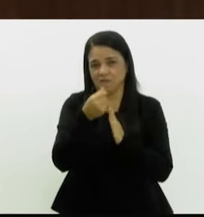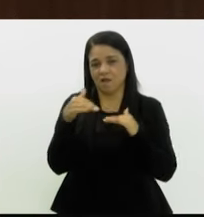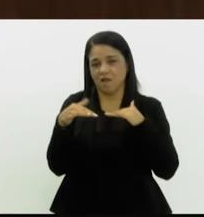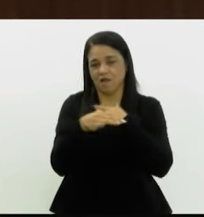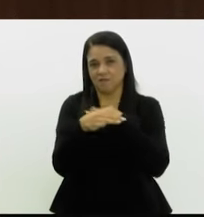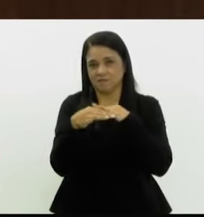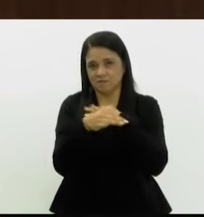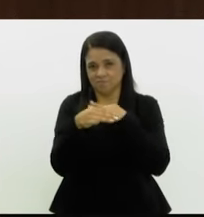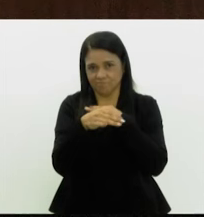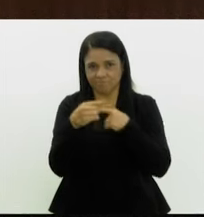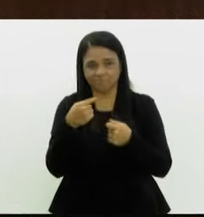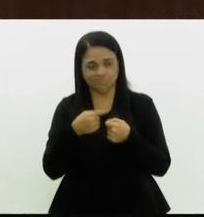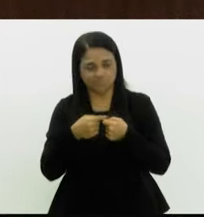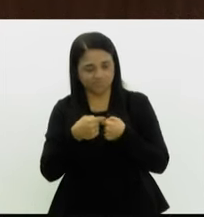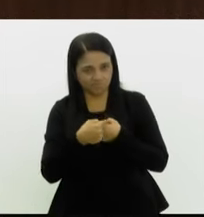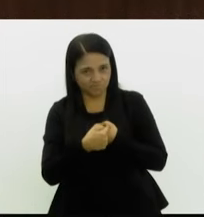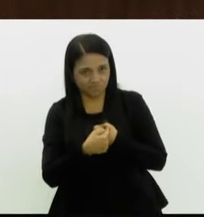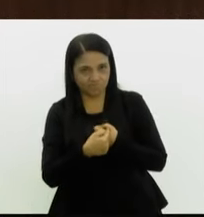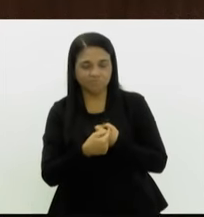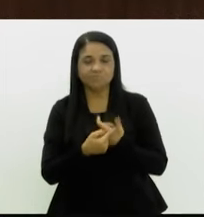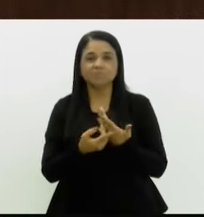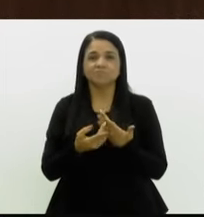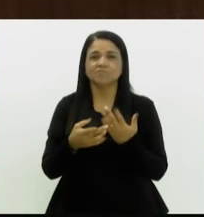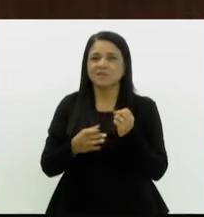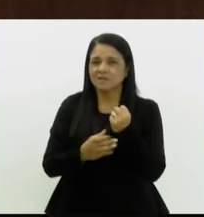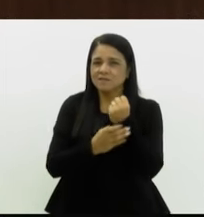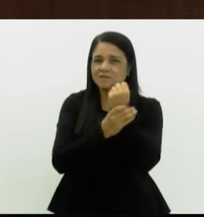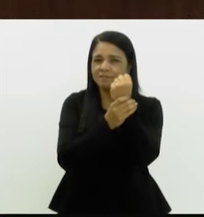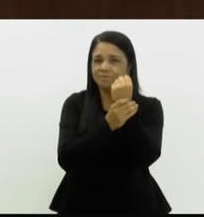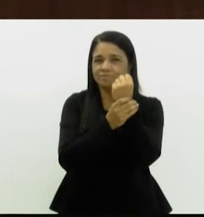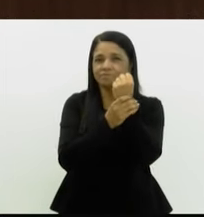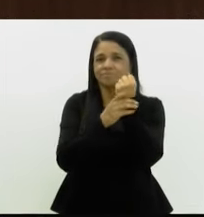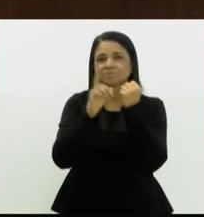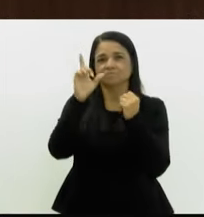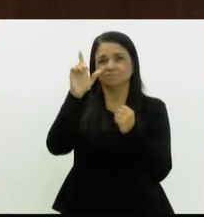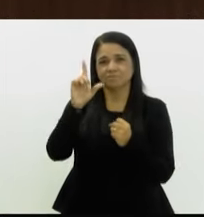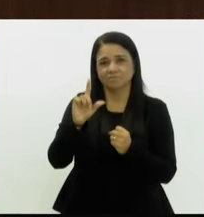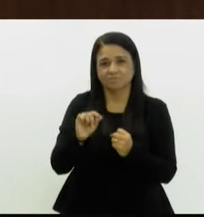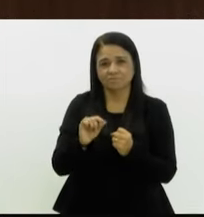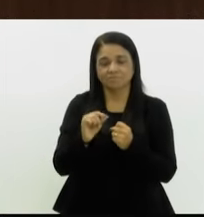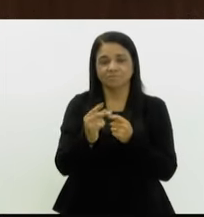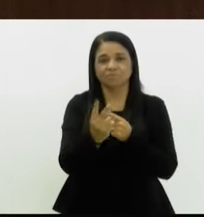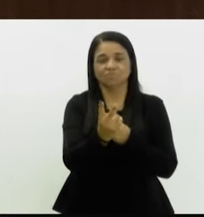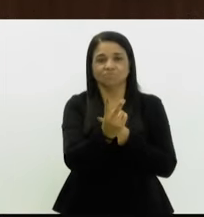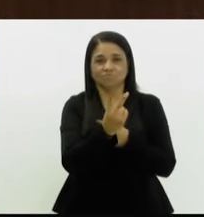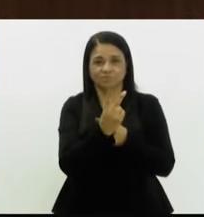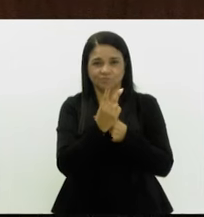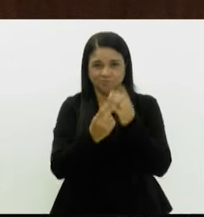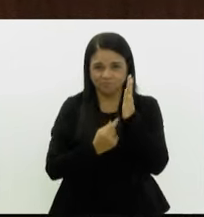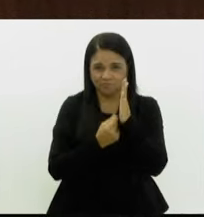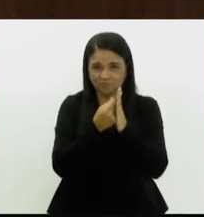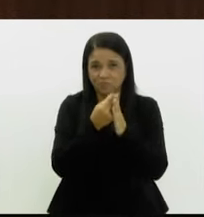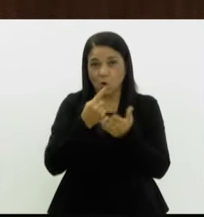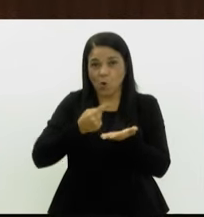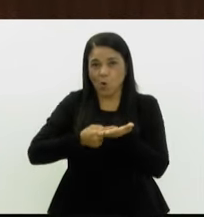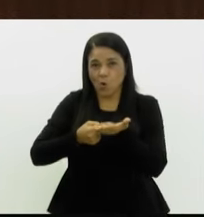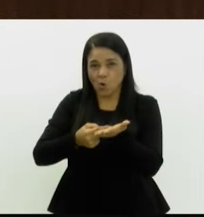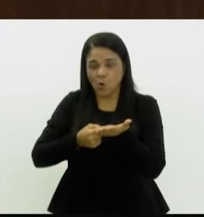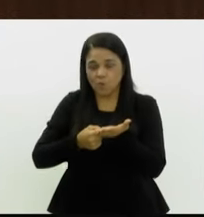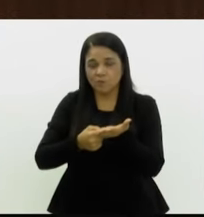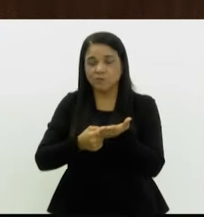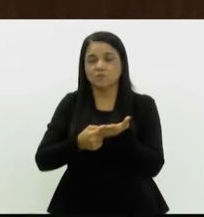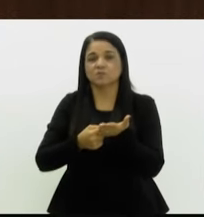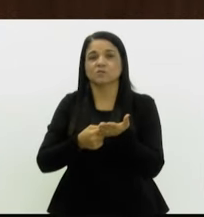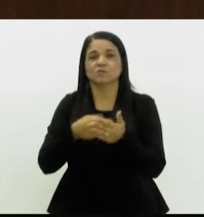àquele município. Mas garantir a redução do teto do consignado é um compromisso, antes de tudo, com o